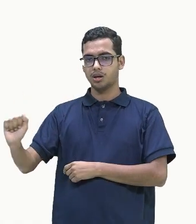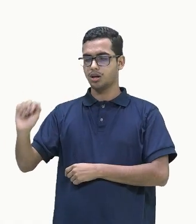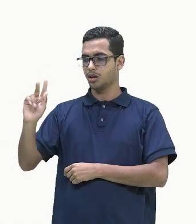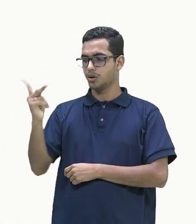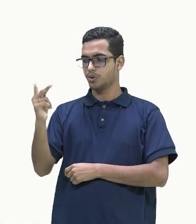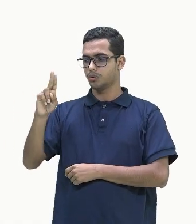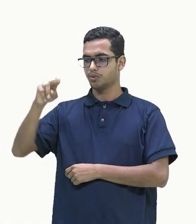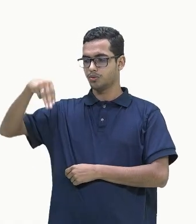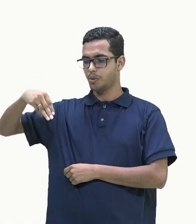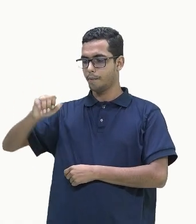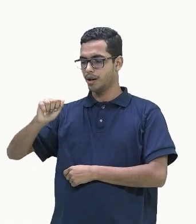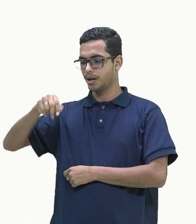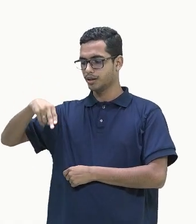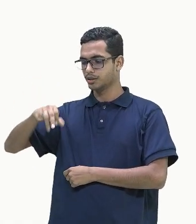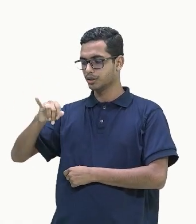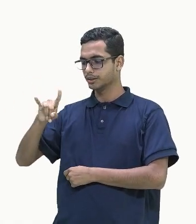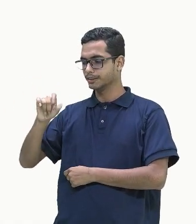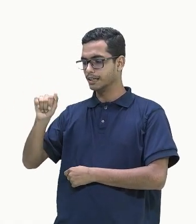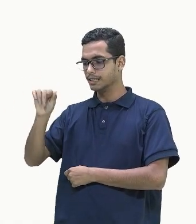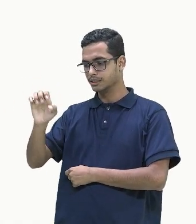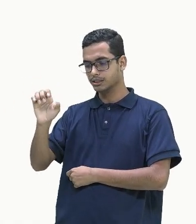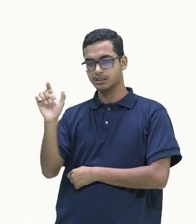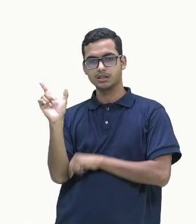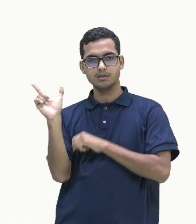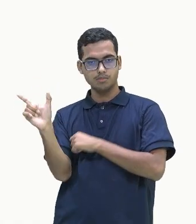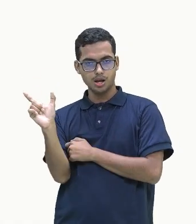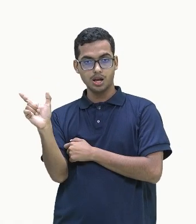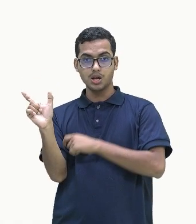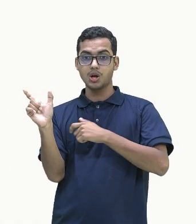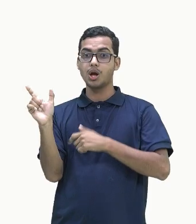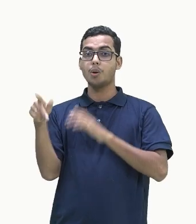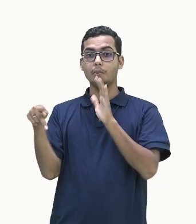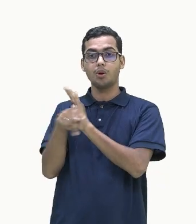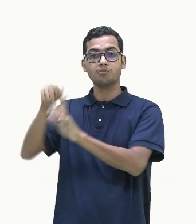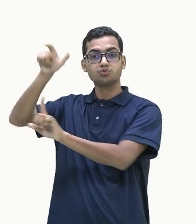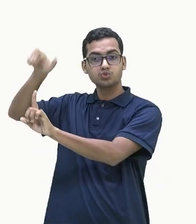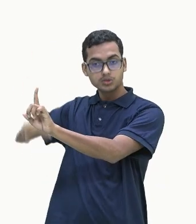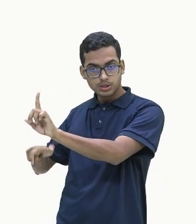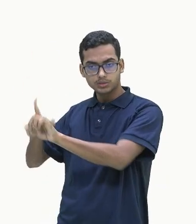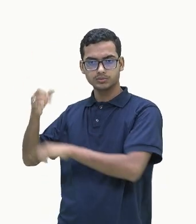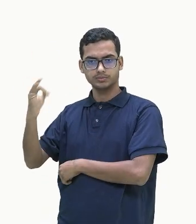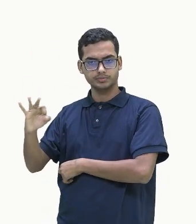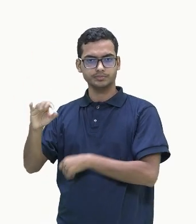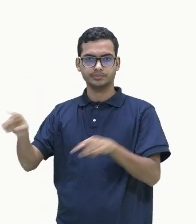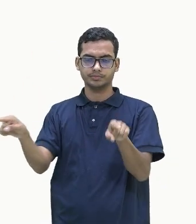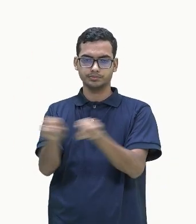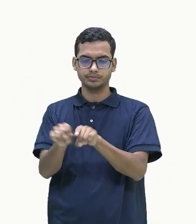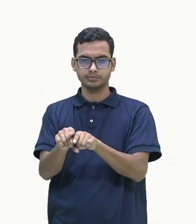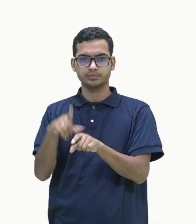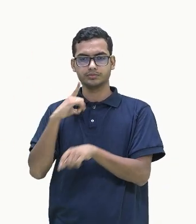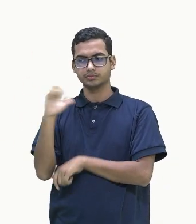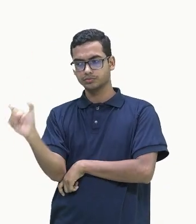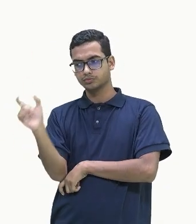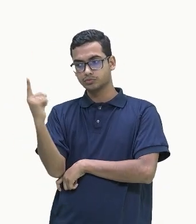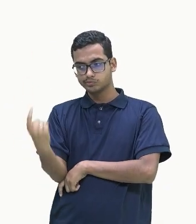humanidade. Notem que eu tenho apenas um núcleo. Nota que o meu artigo A se refere